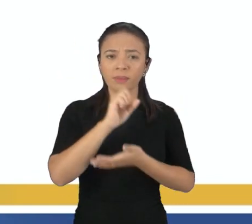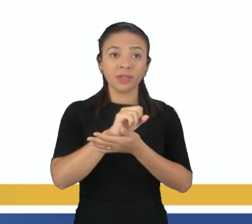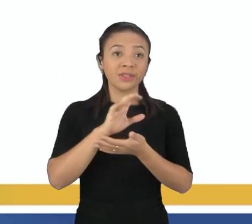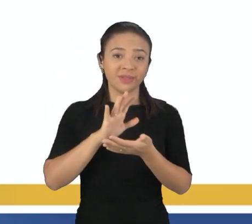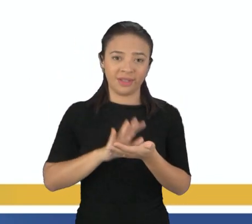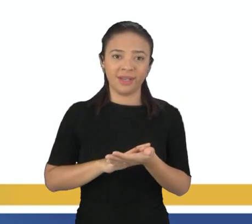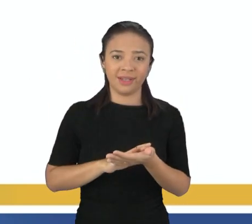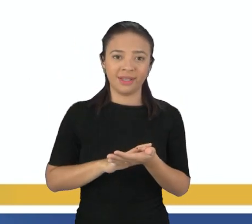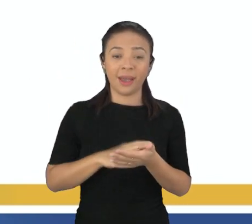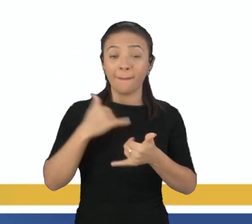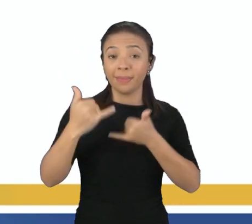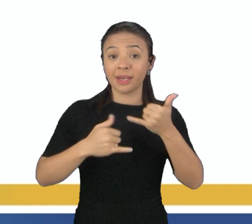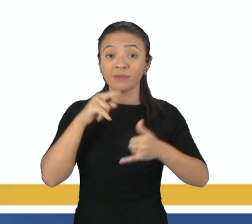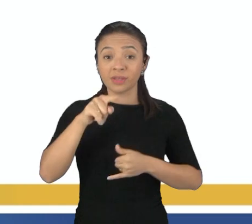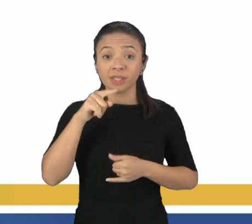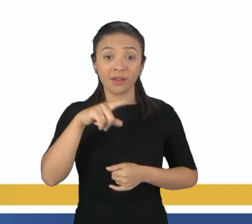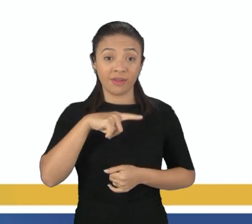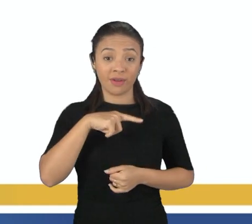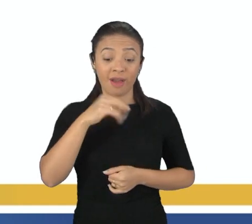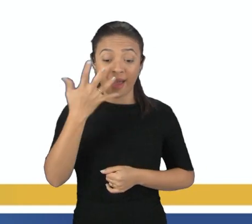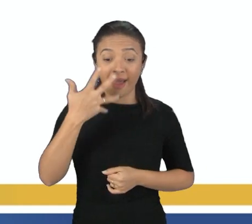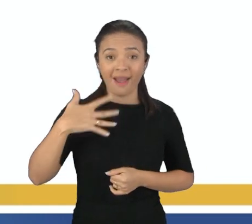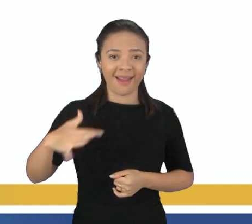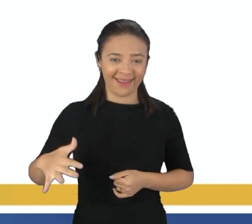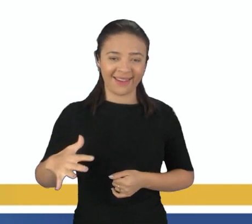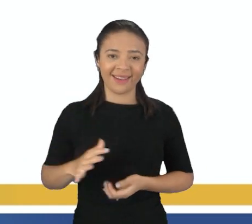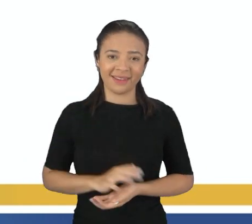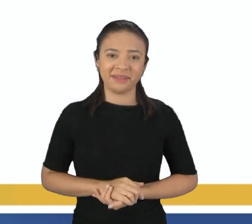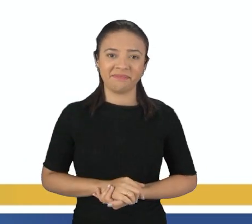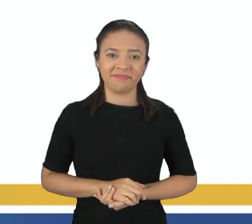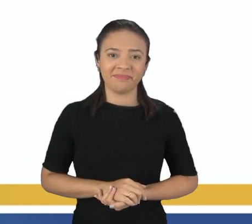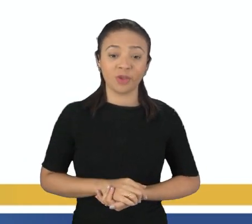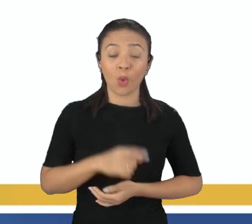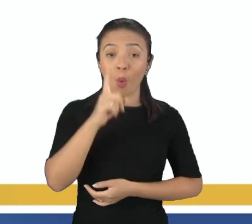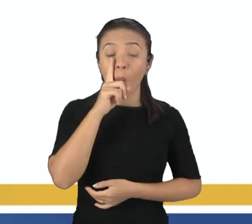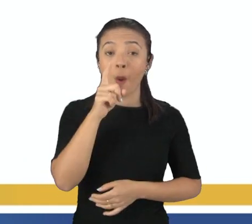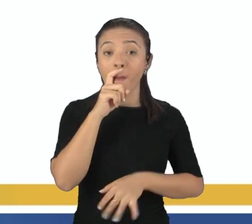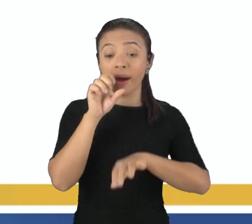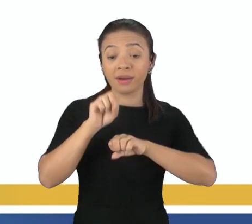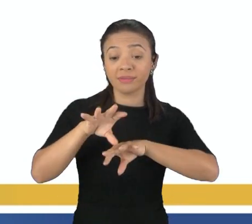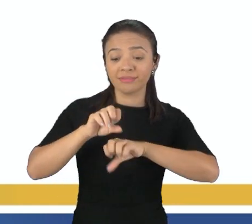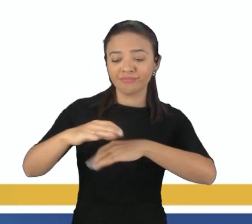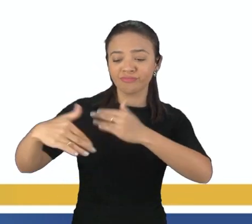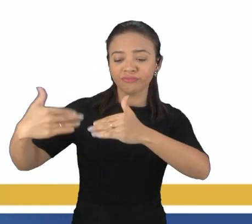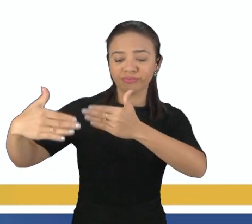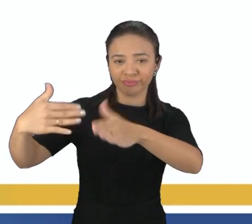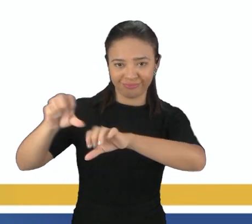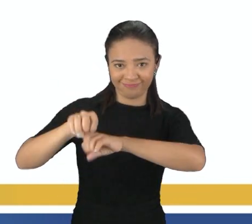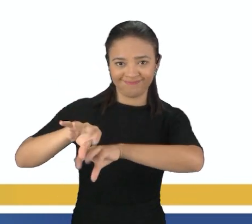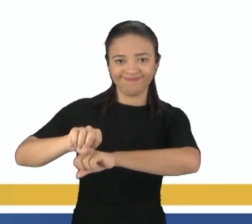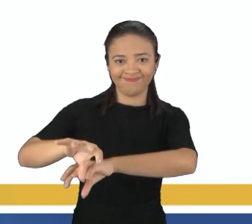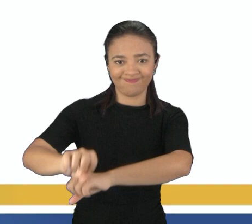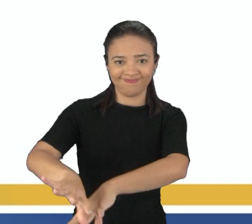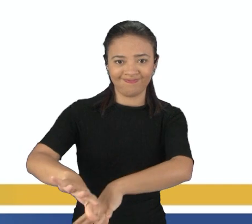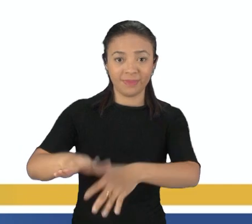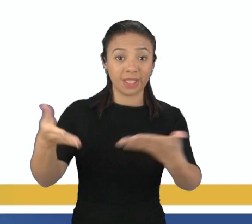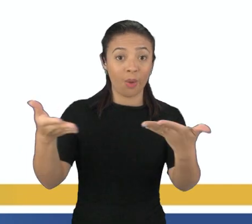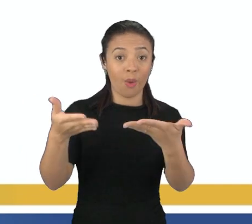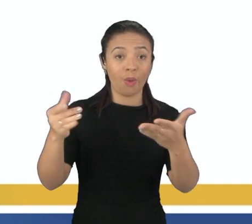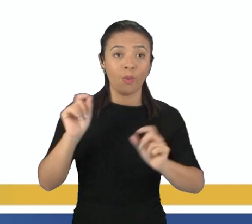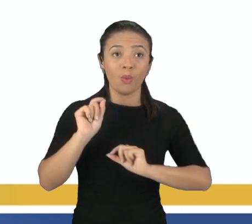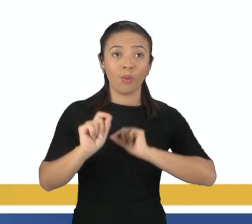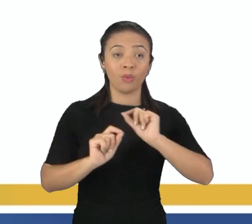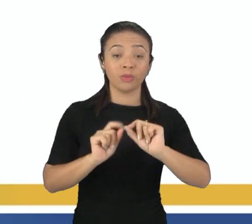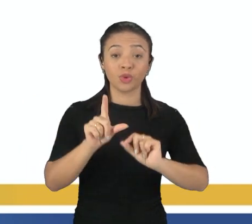atividades, brincadeiras que vocês faziam quando eram crianças, né? Que os seus pais passaram para vocês de geração em geração. Então vamos ver